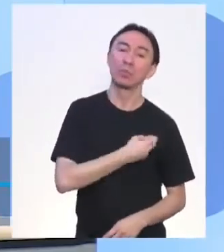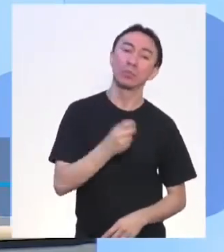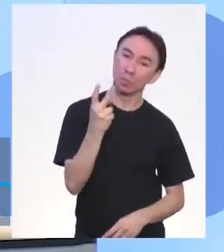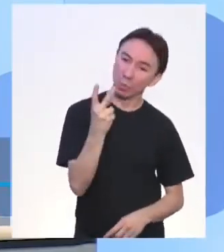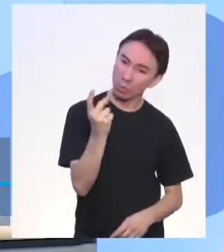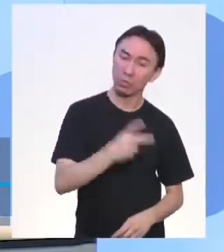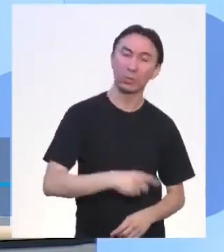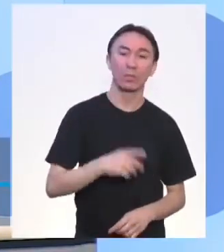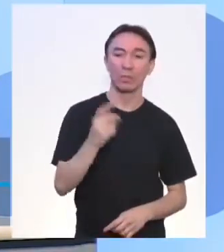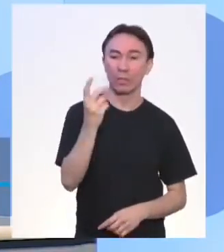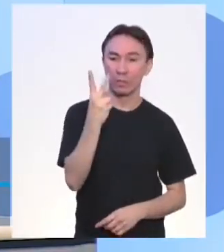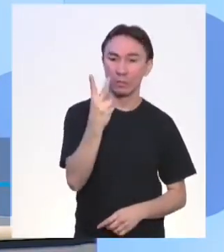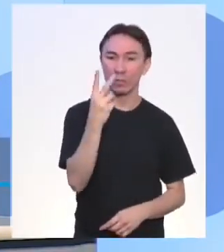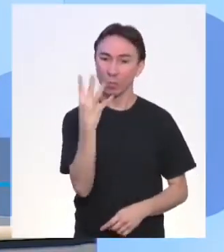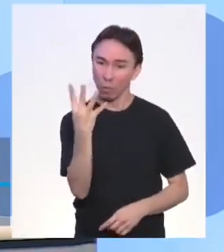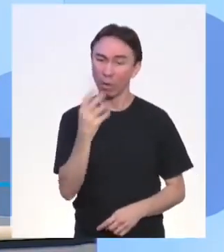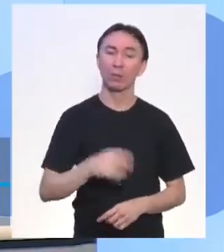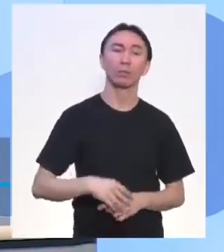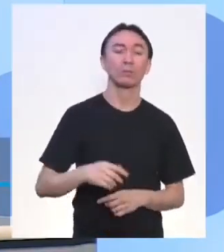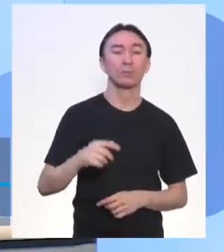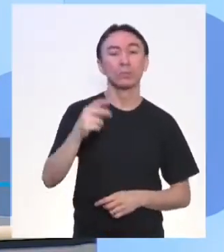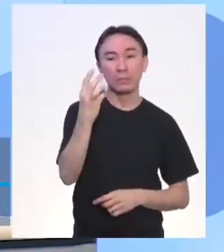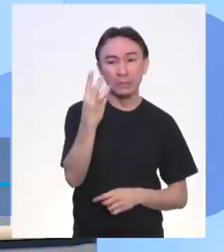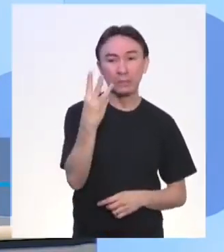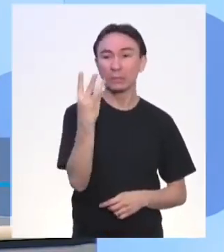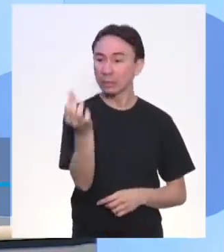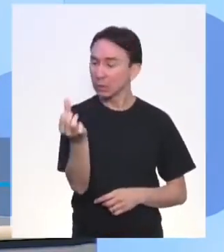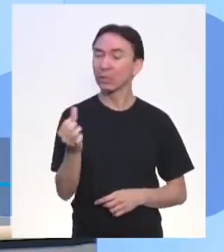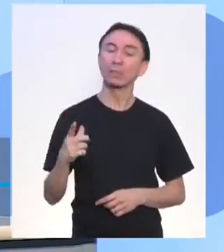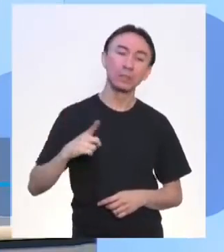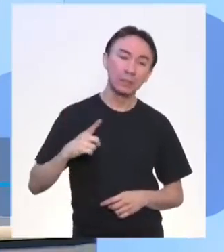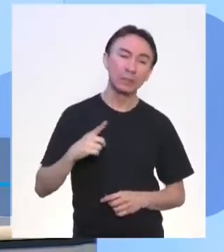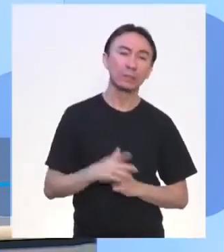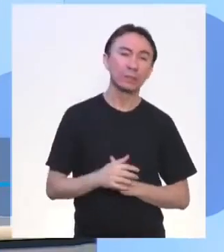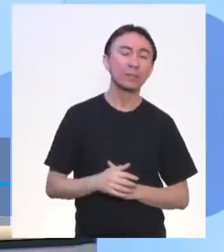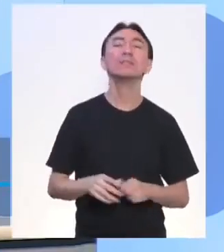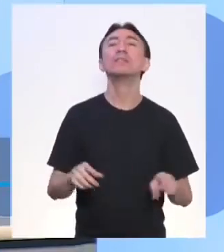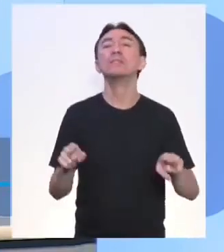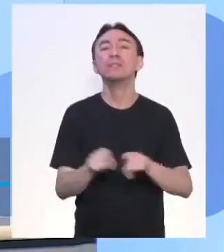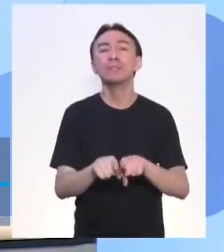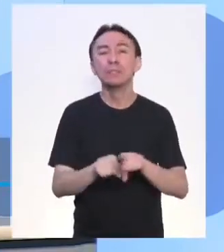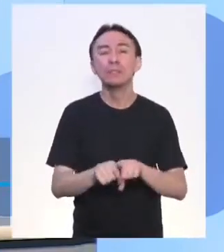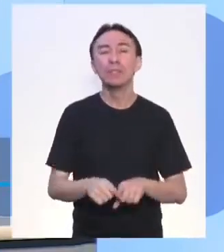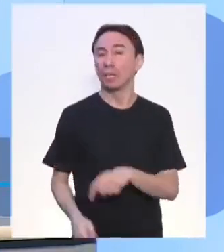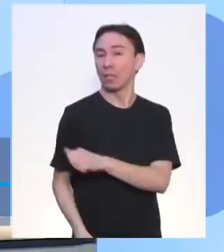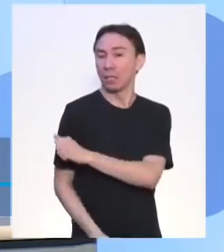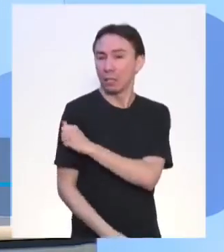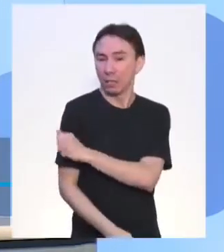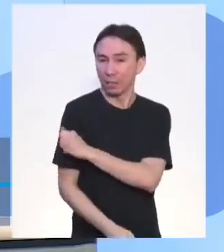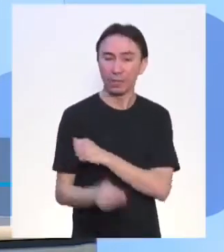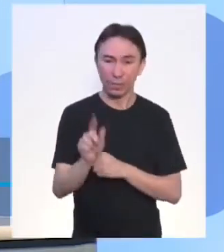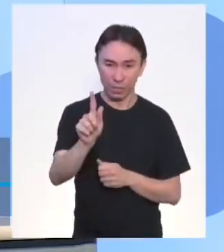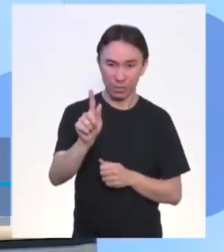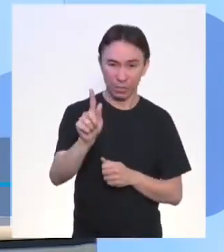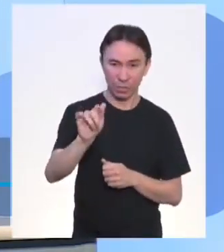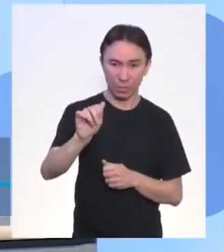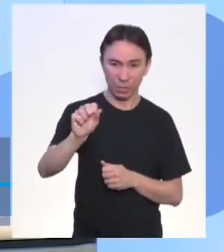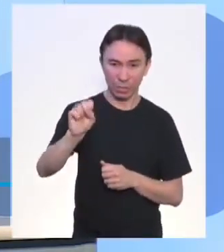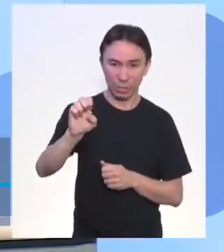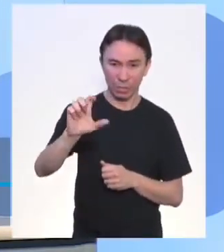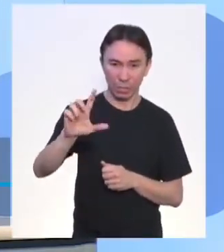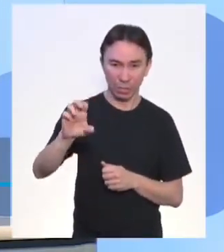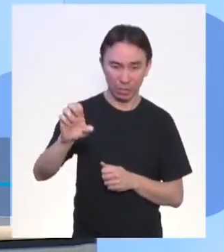Temos muitas e muitas outras respostas aqui. A professora... não é a professora, é a aluna, a Gisele, tá? A Gisele